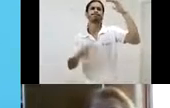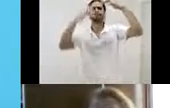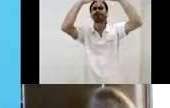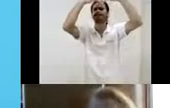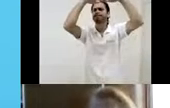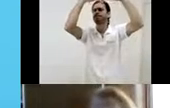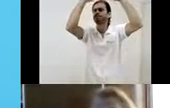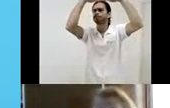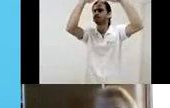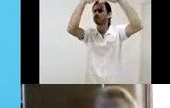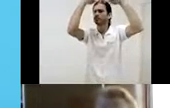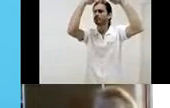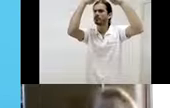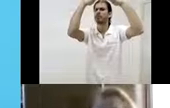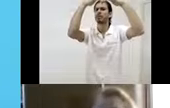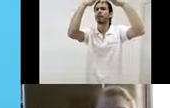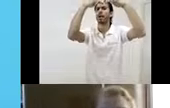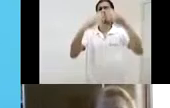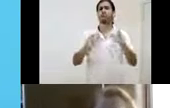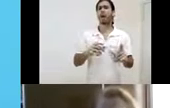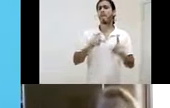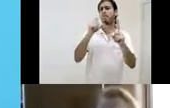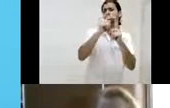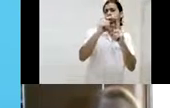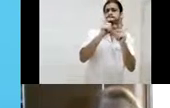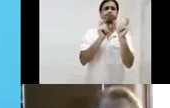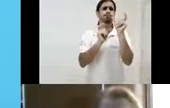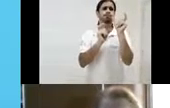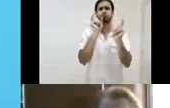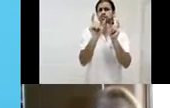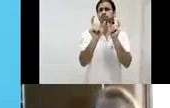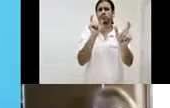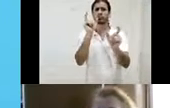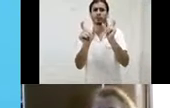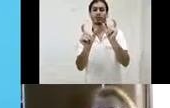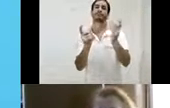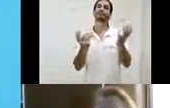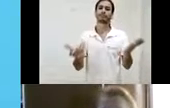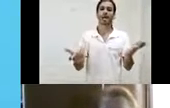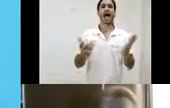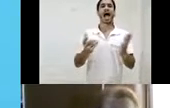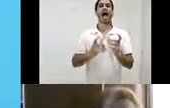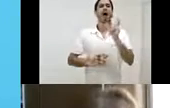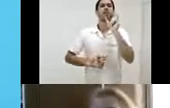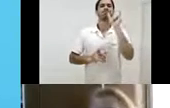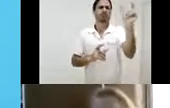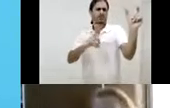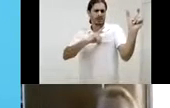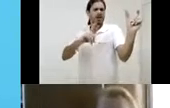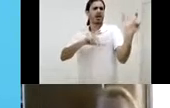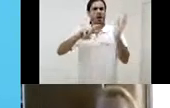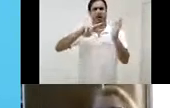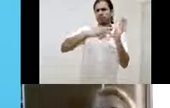sua palavra, da linguagem, e a linguagem atravessada por valores, símbolos, por processos de